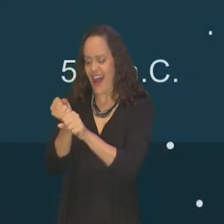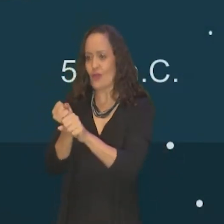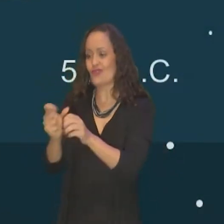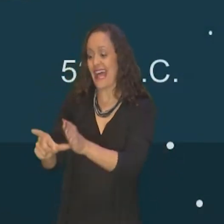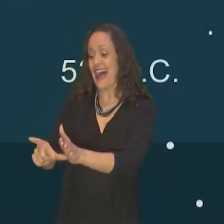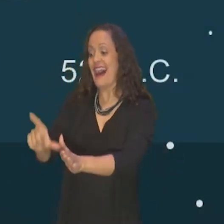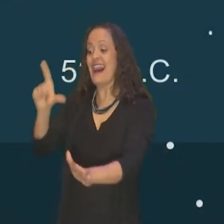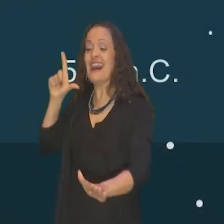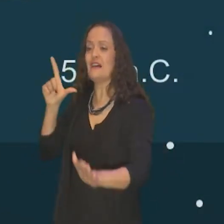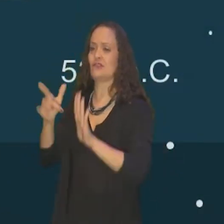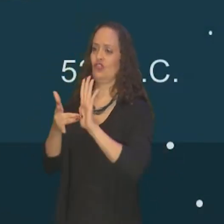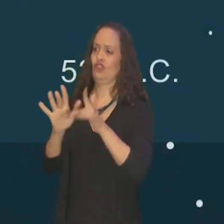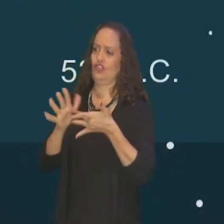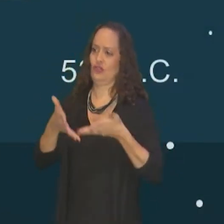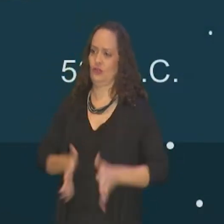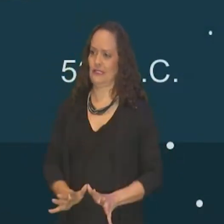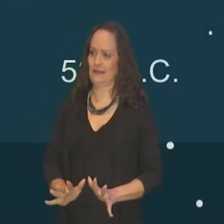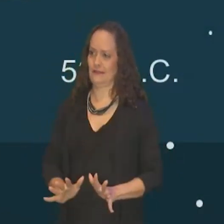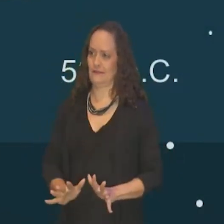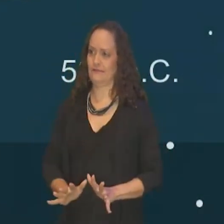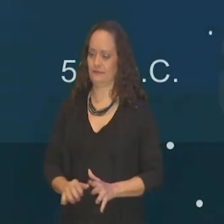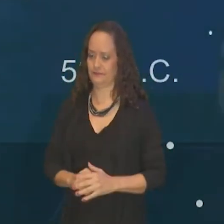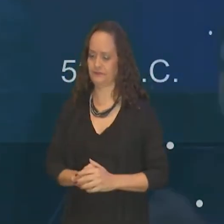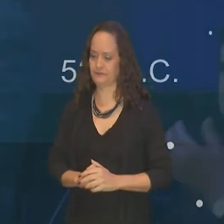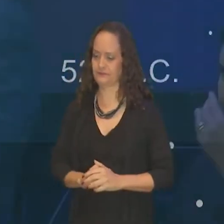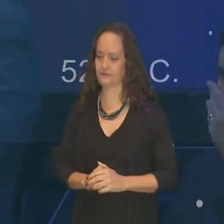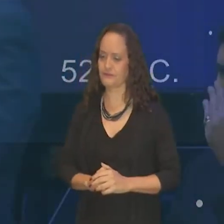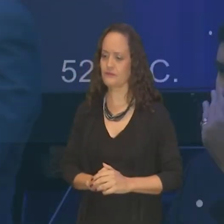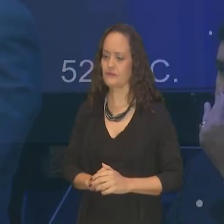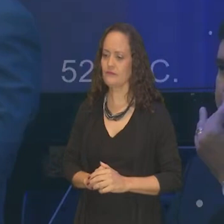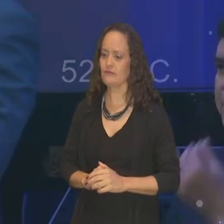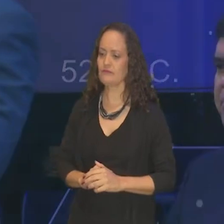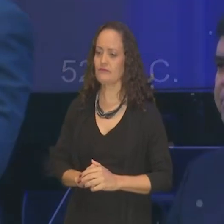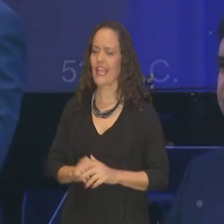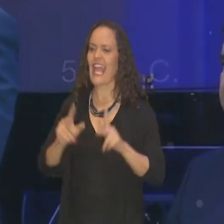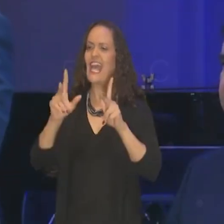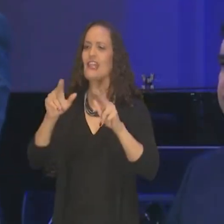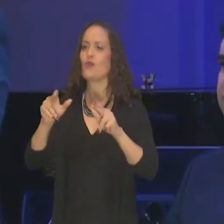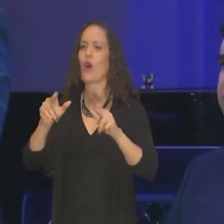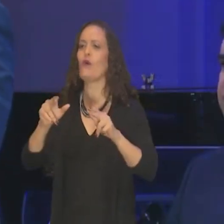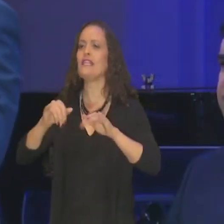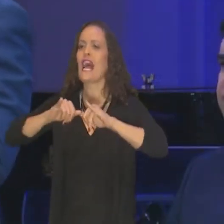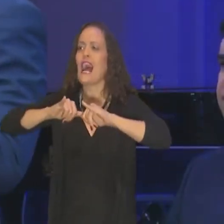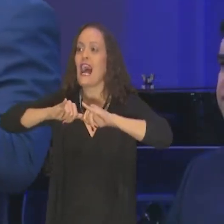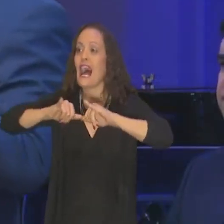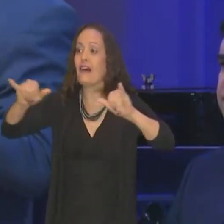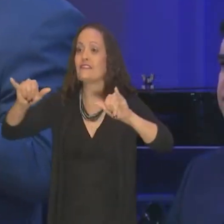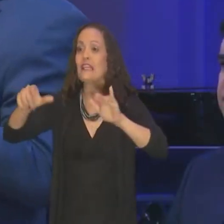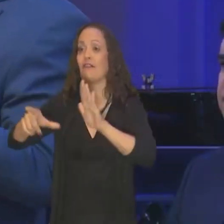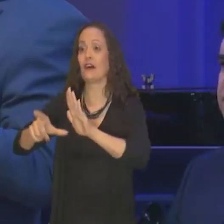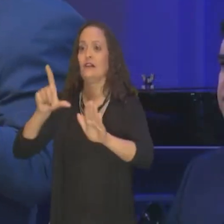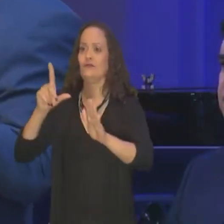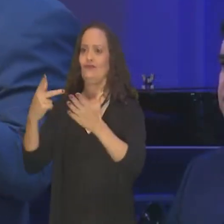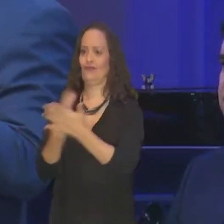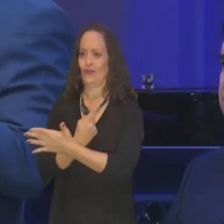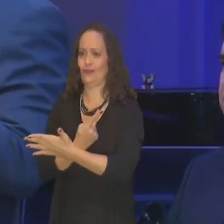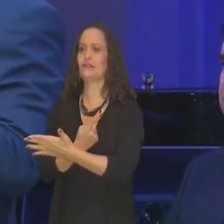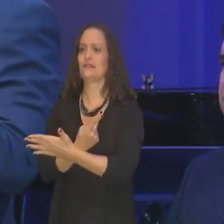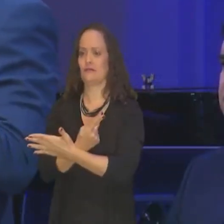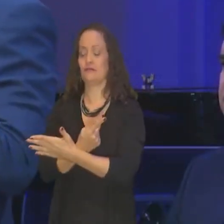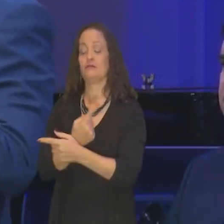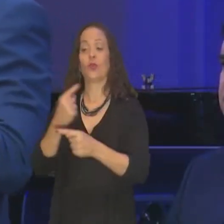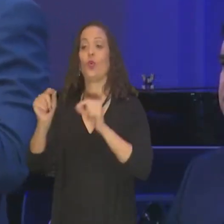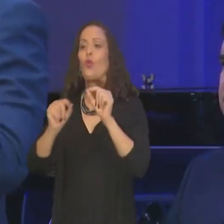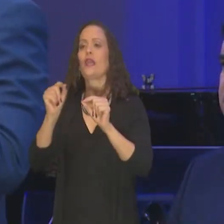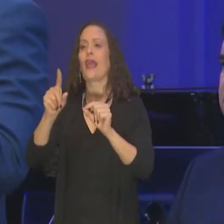Ele foi o porta-voz de Deus, e ser porta-voz de Deus é exatamente trazer